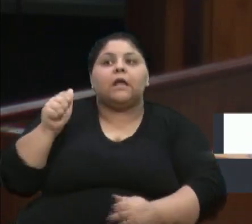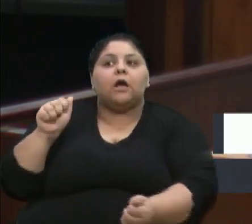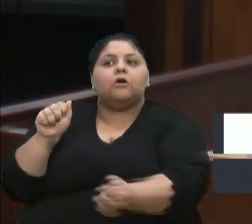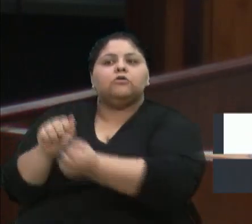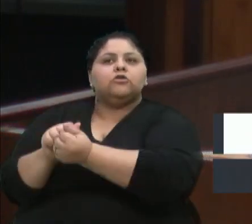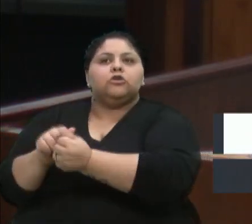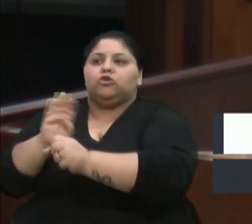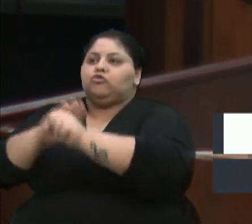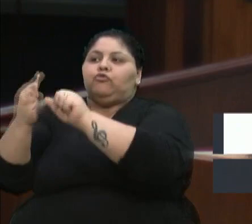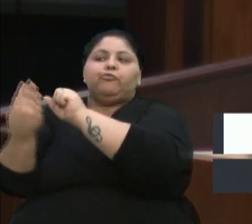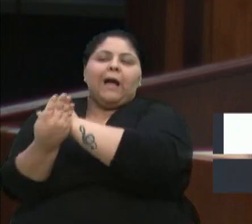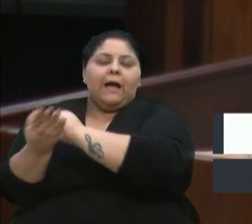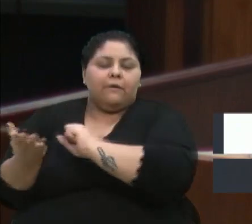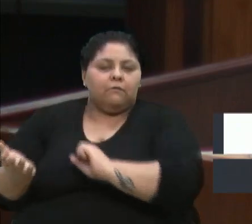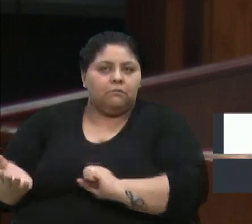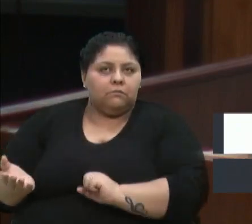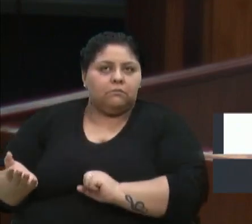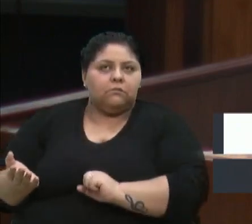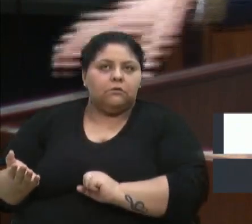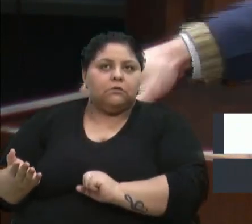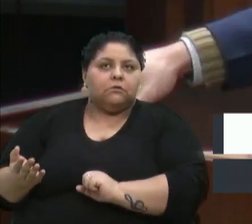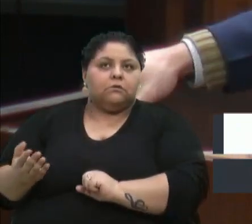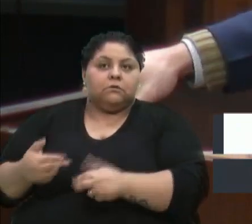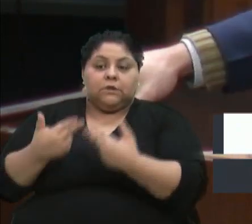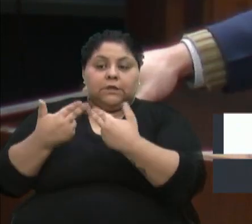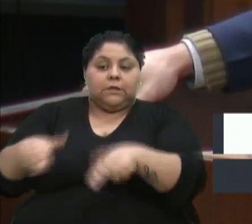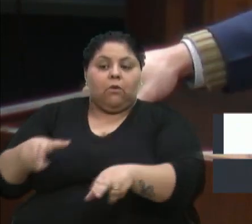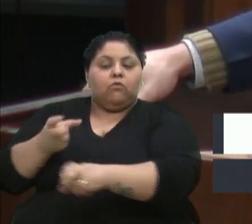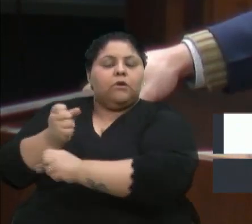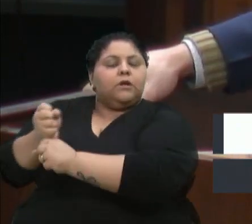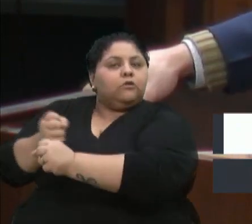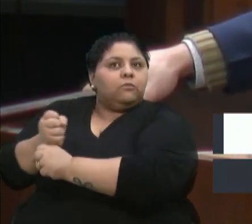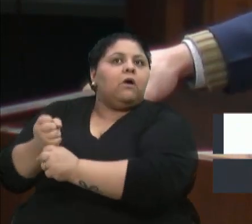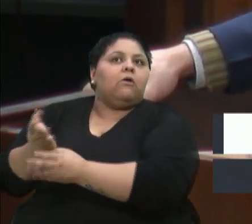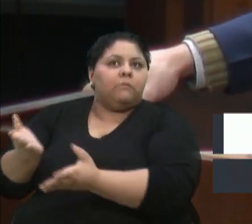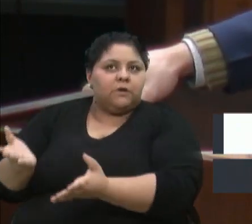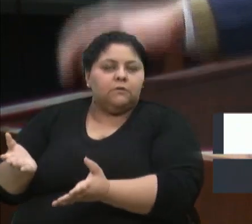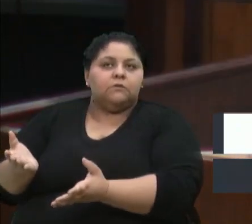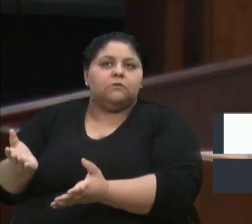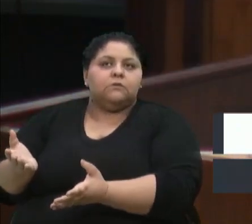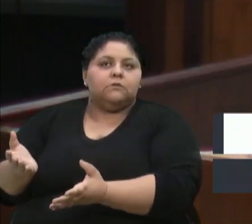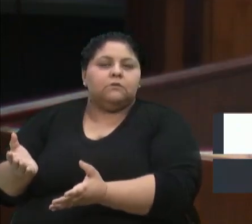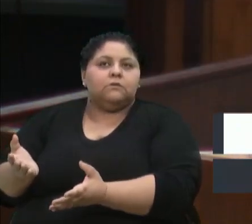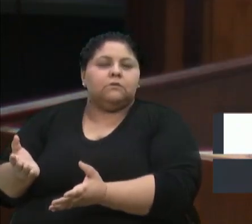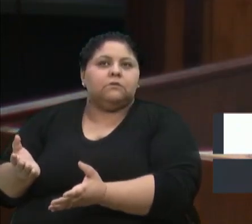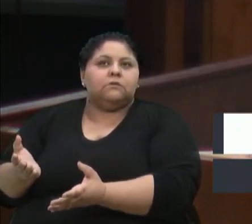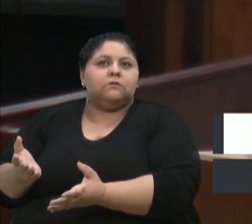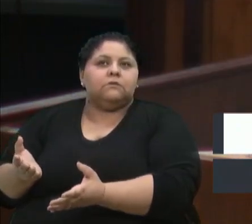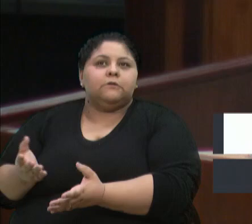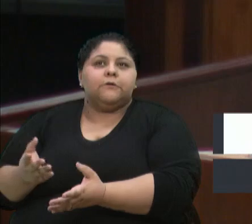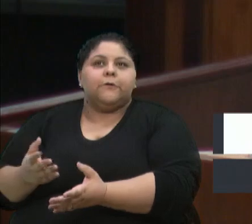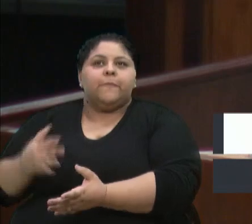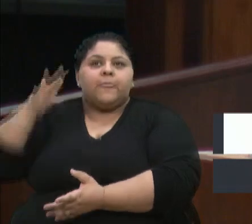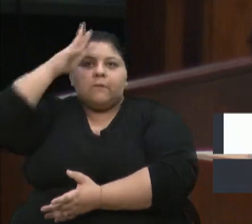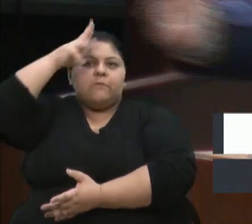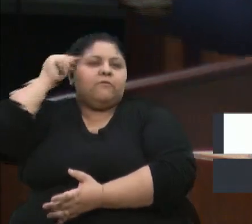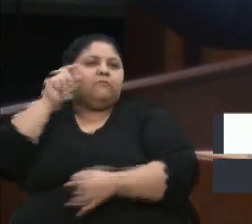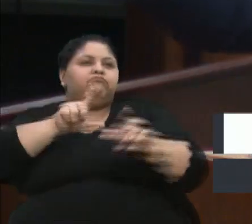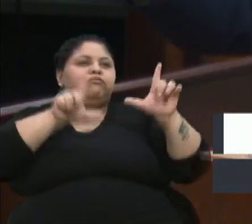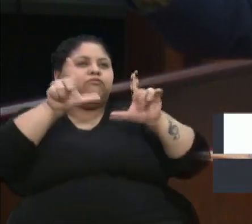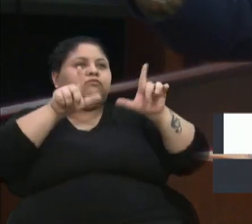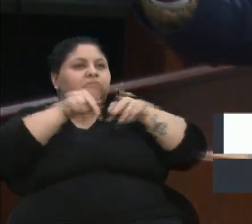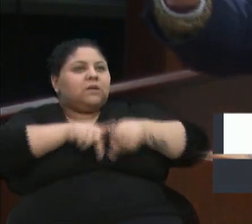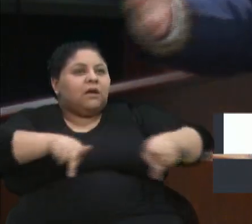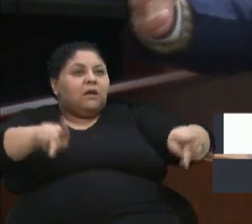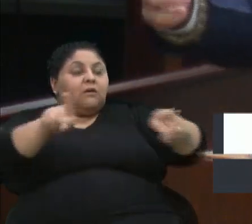num bairro, inaugurando uma obra. O prefeito tirando foto, a população